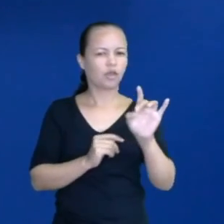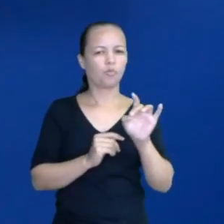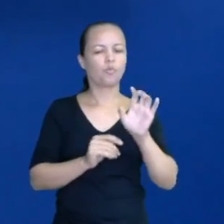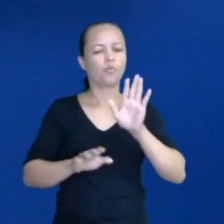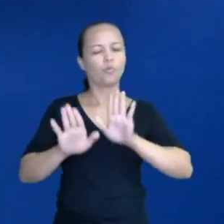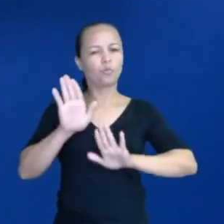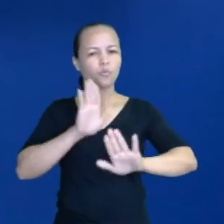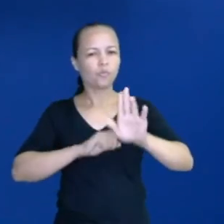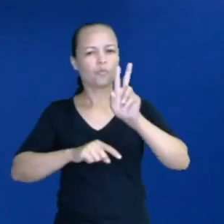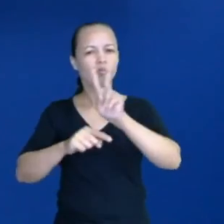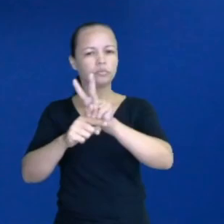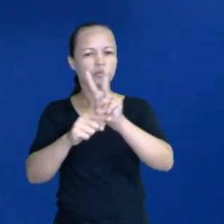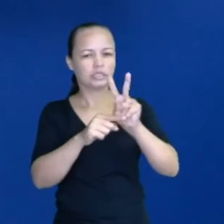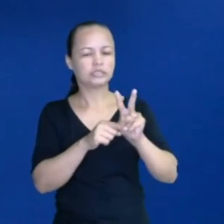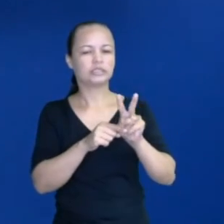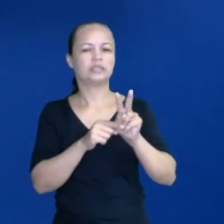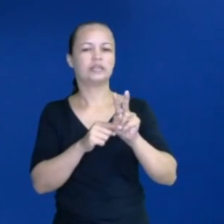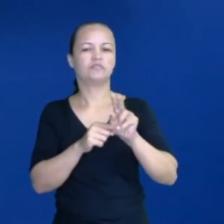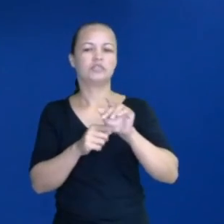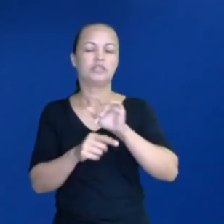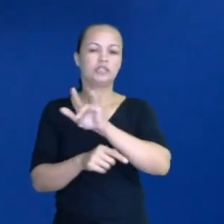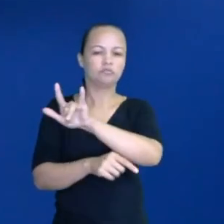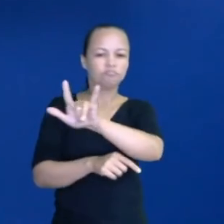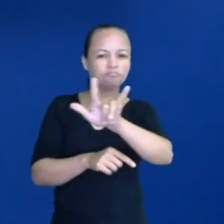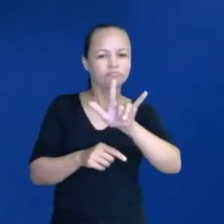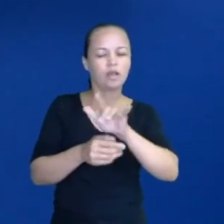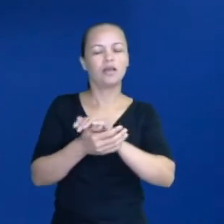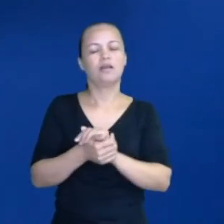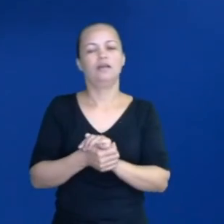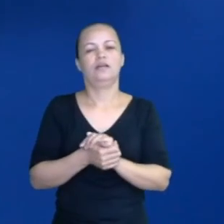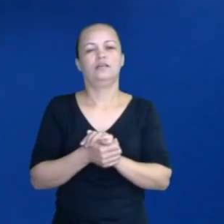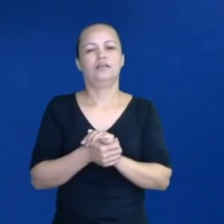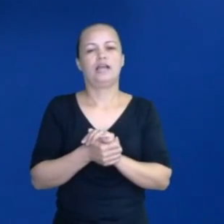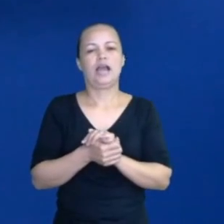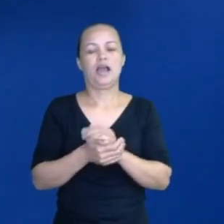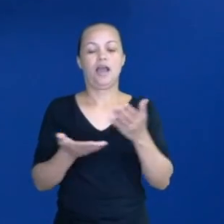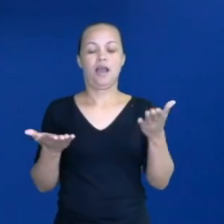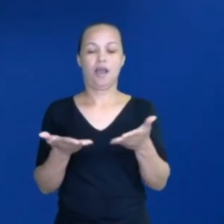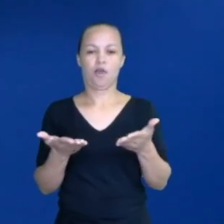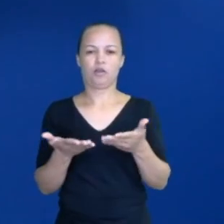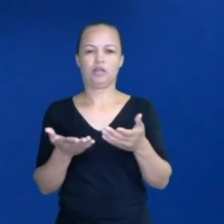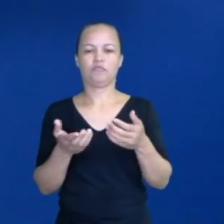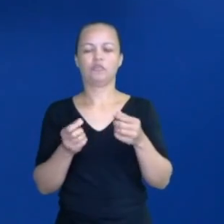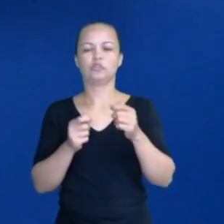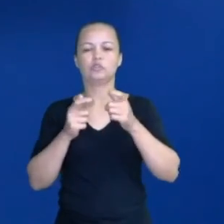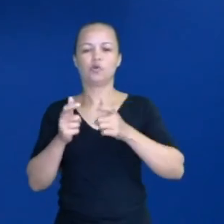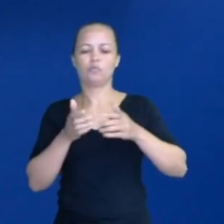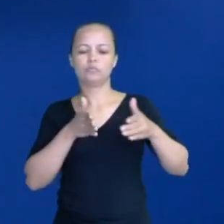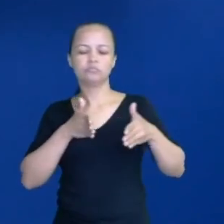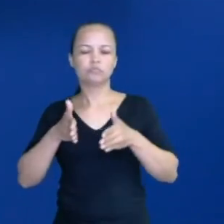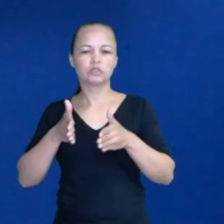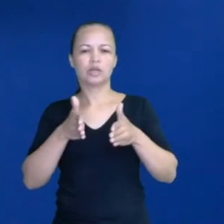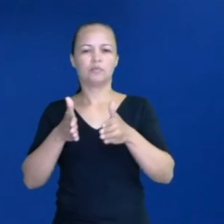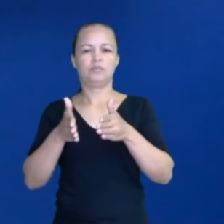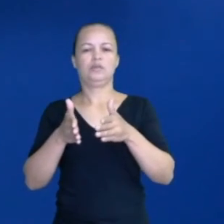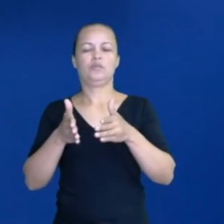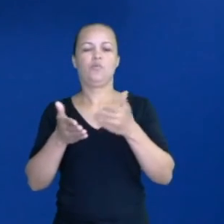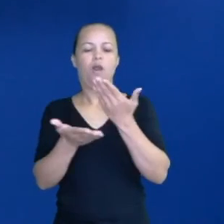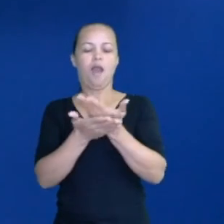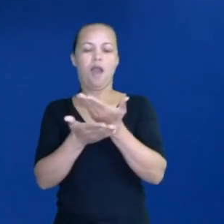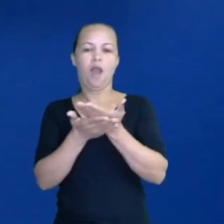amam, tá certo? A aula hoje foi sobre trajeto. A aula hoje foi como você